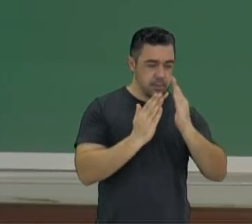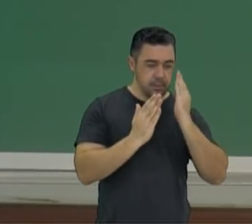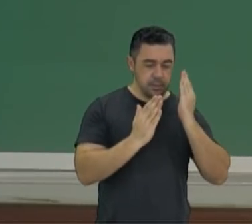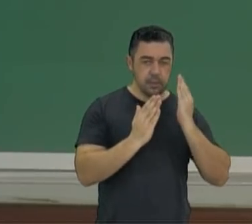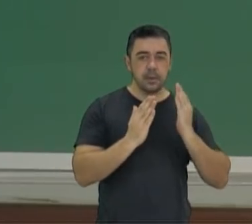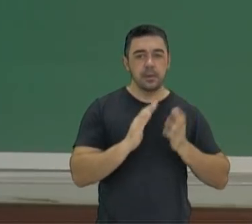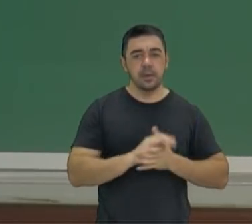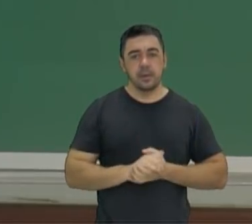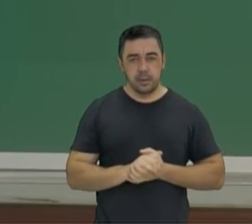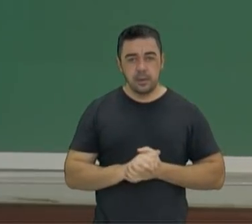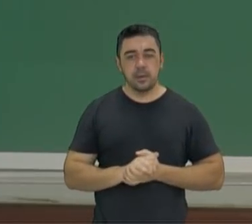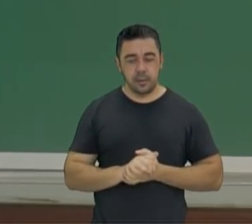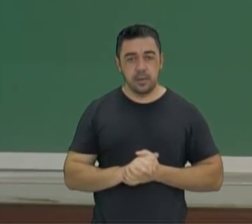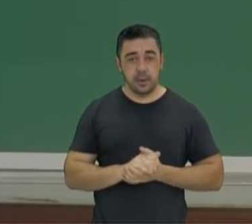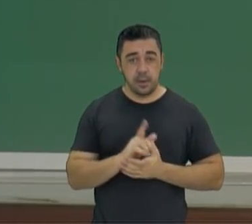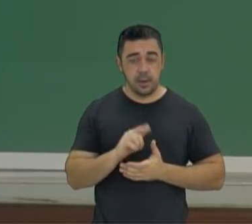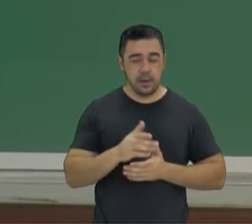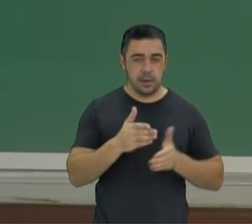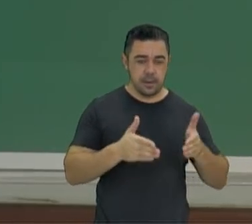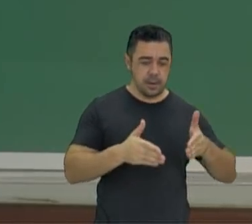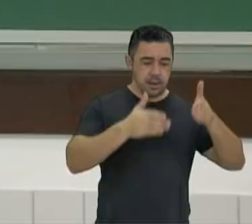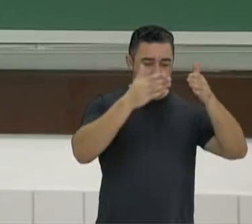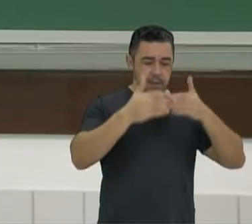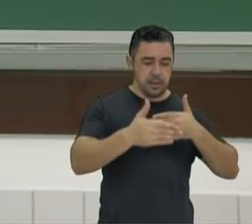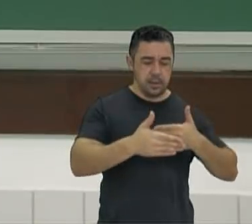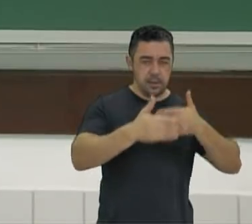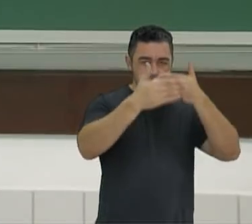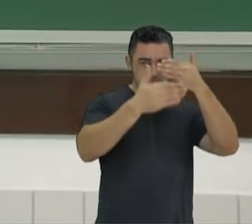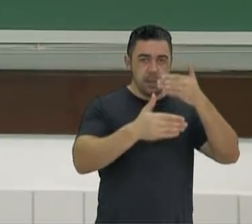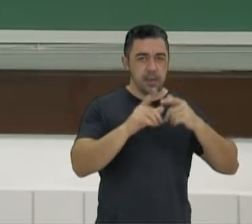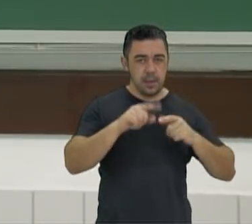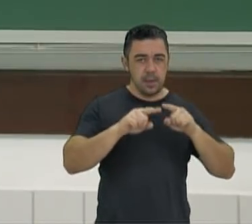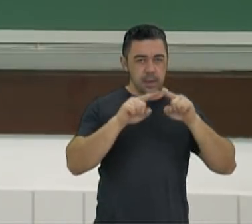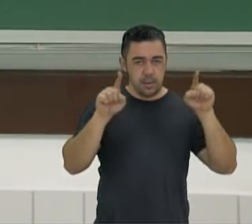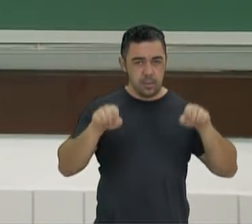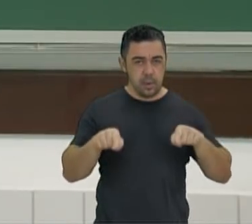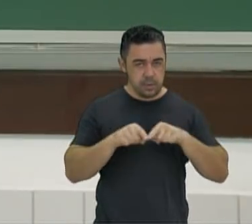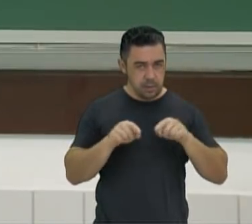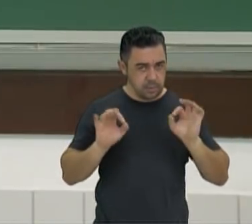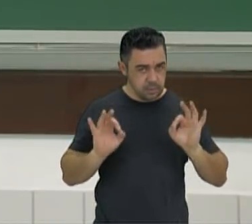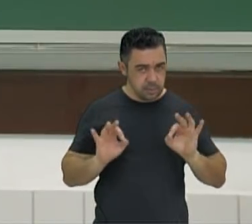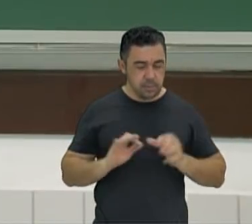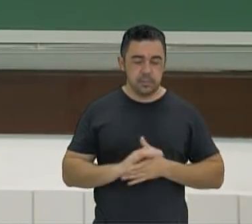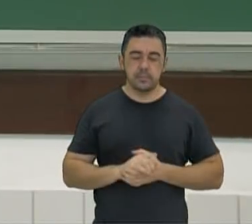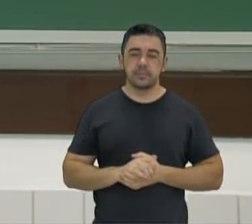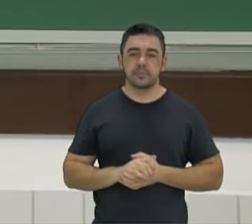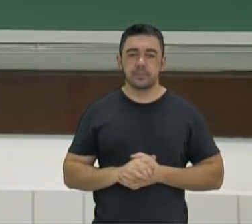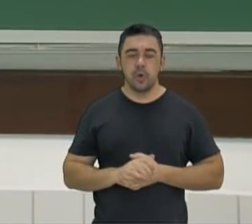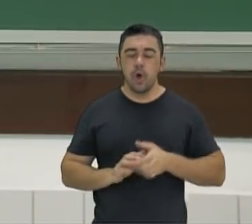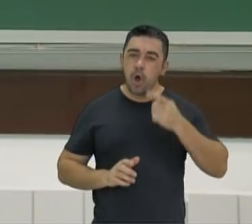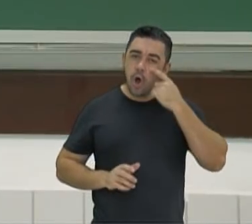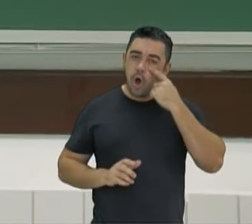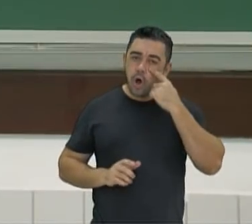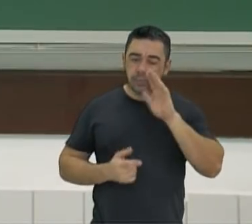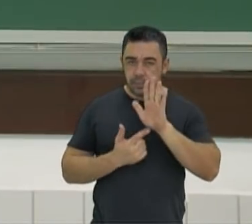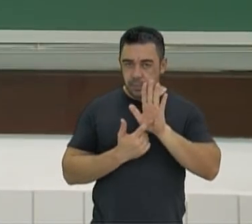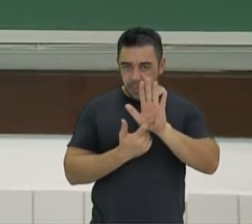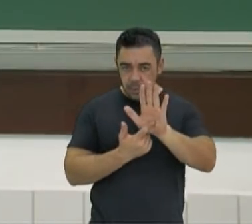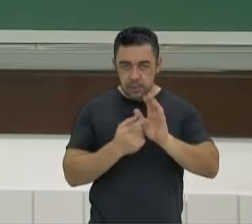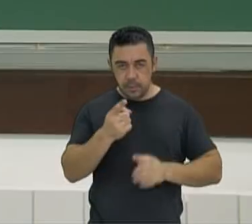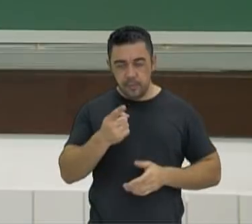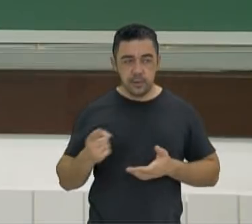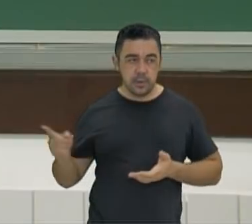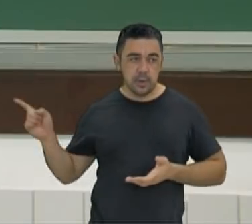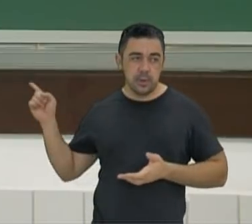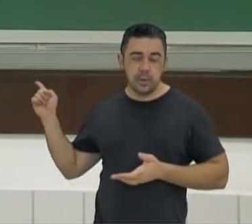outras aulas, as faces laterais são quadriláteros, certo? Muito bem, vamos pegar aqui, ó, a professora aqui tem um